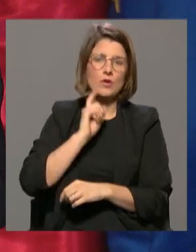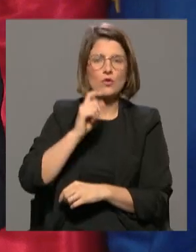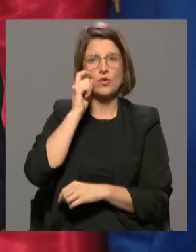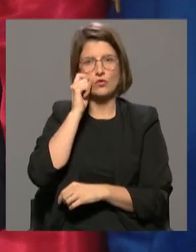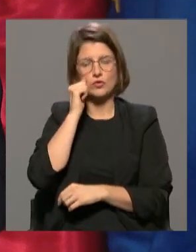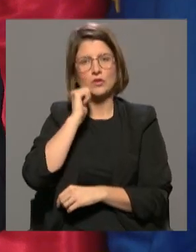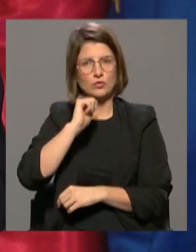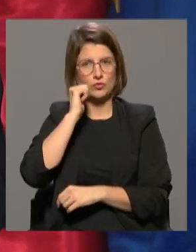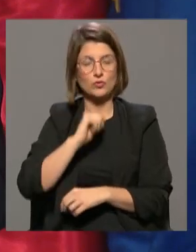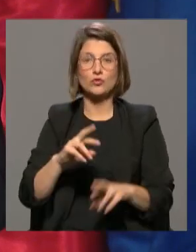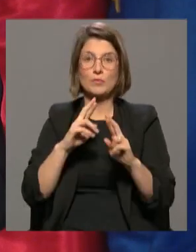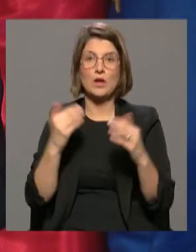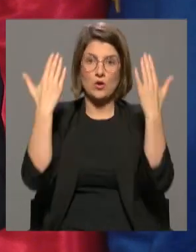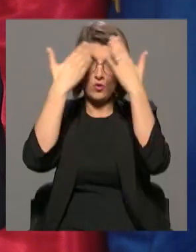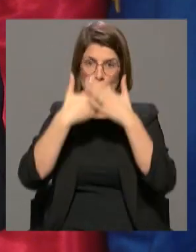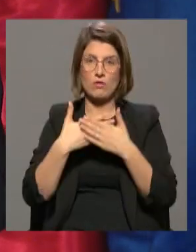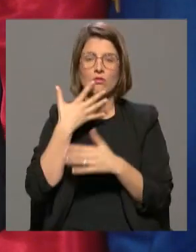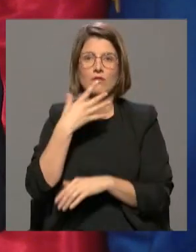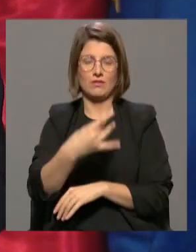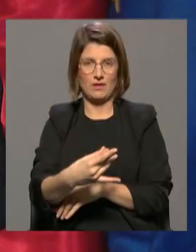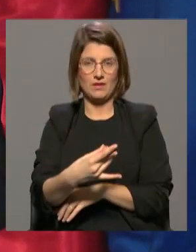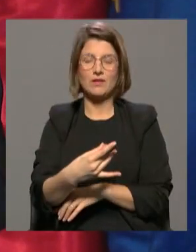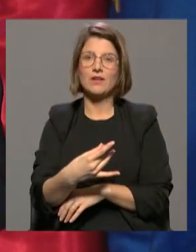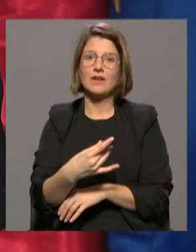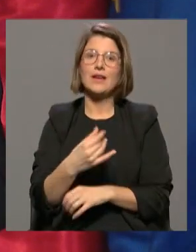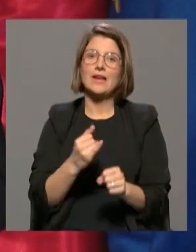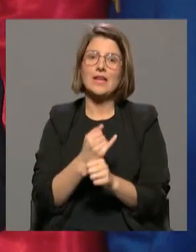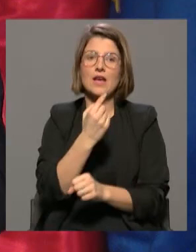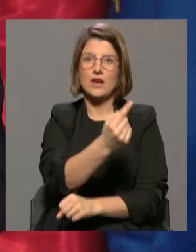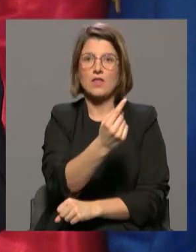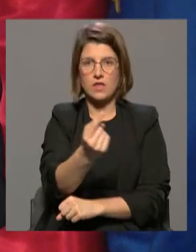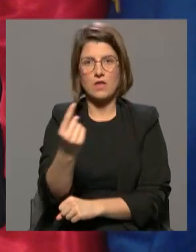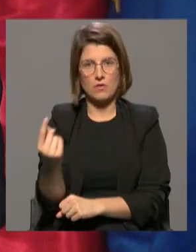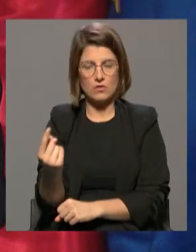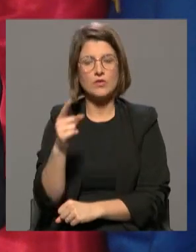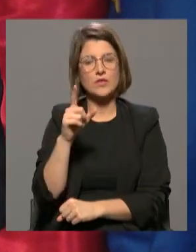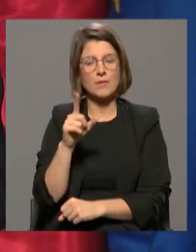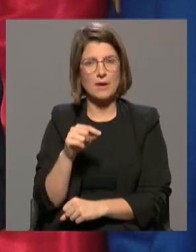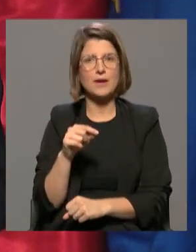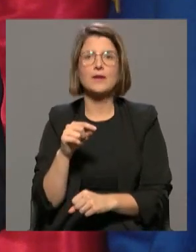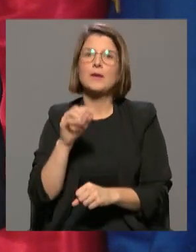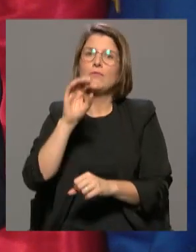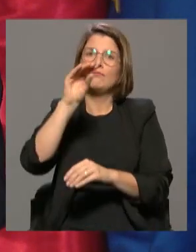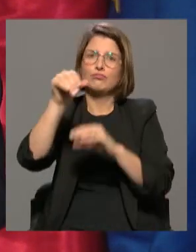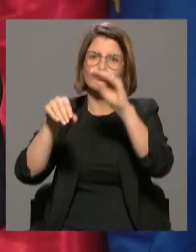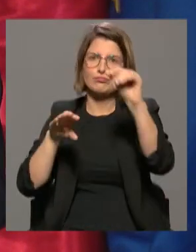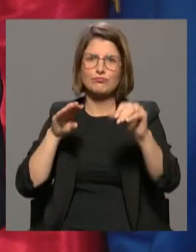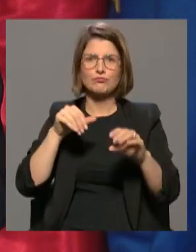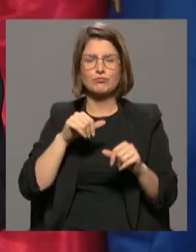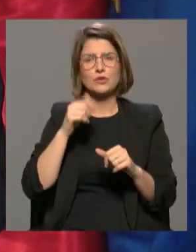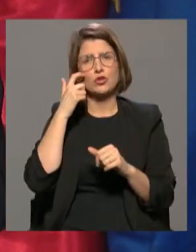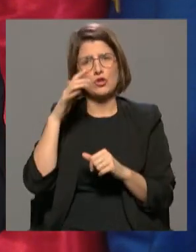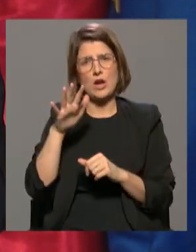que esta noite consoada em cada uma das nossas Ilhas e na nossa de aspera espalhada pelo mundo